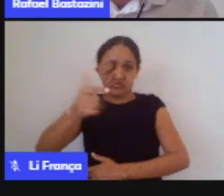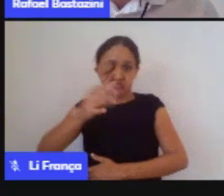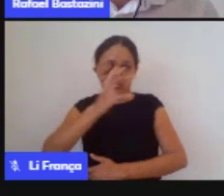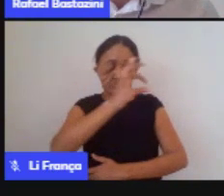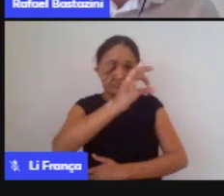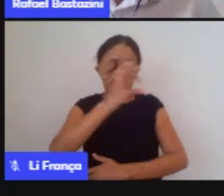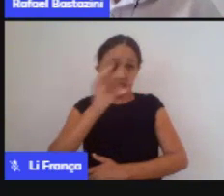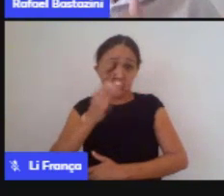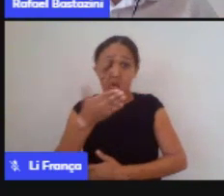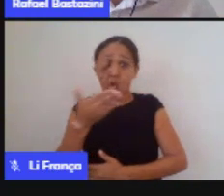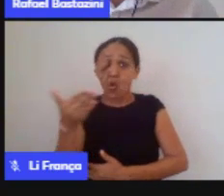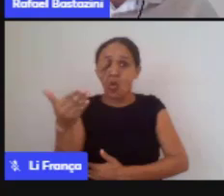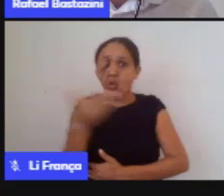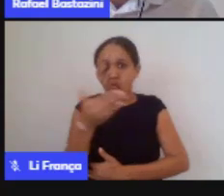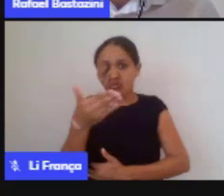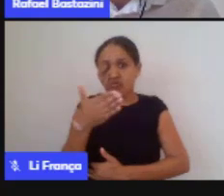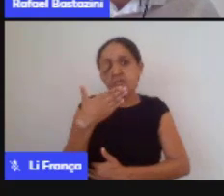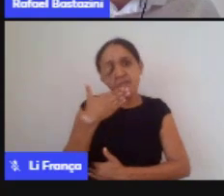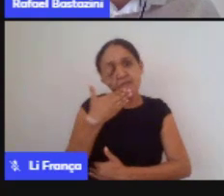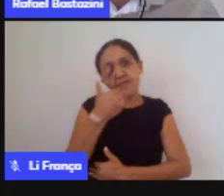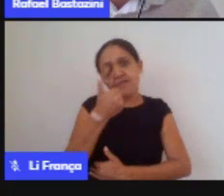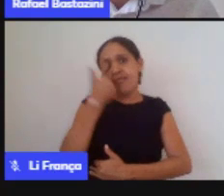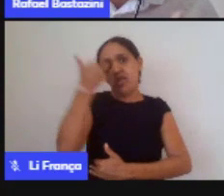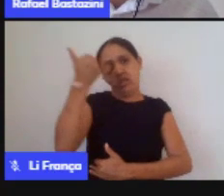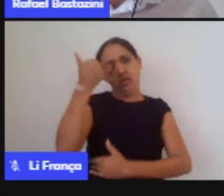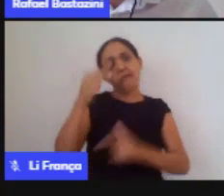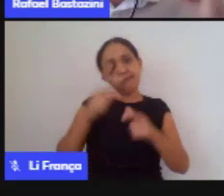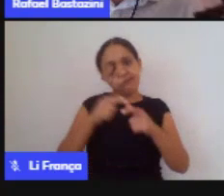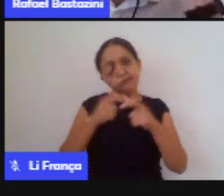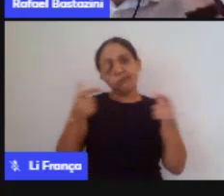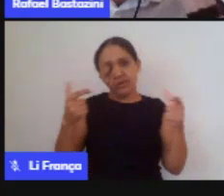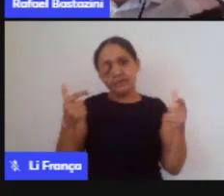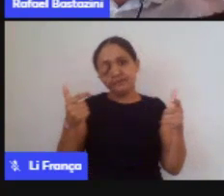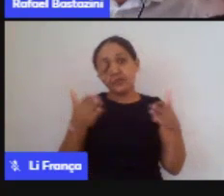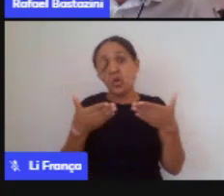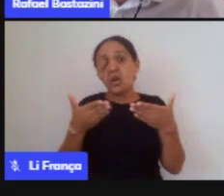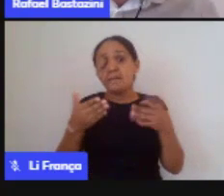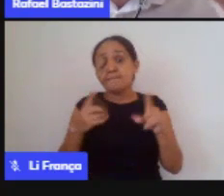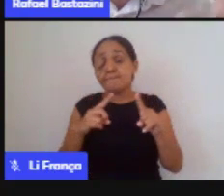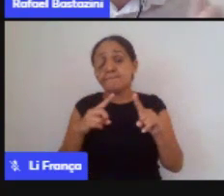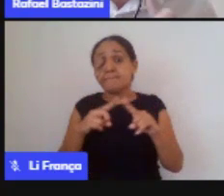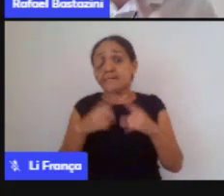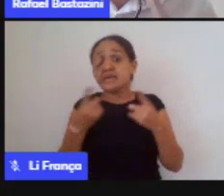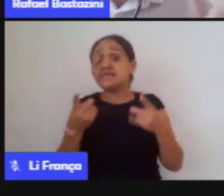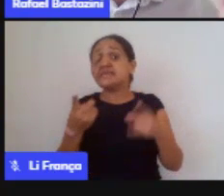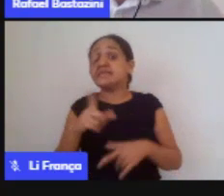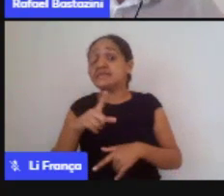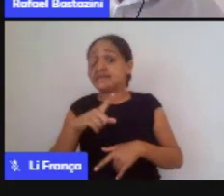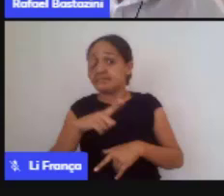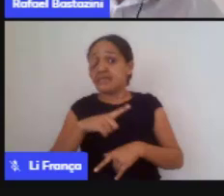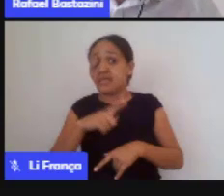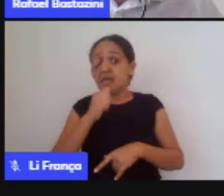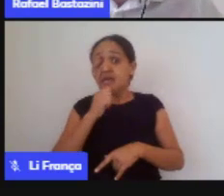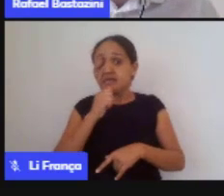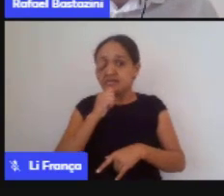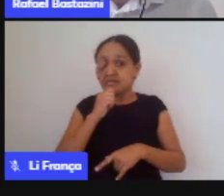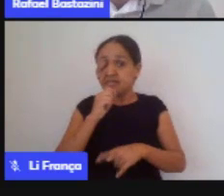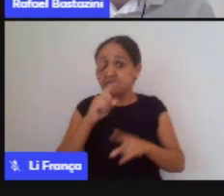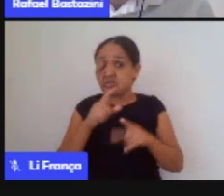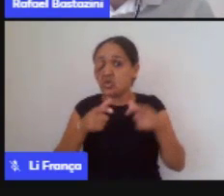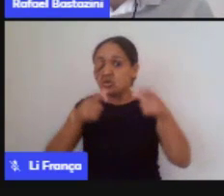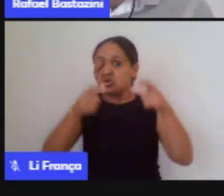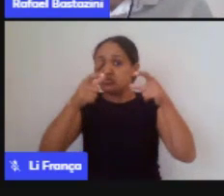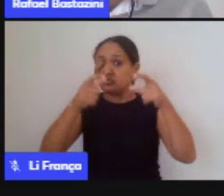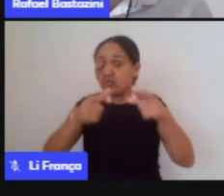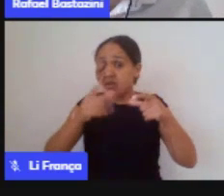esse número é muito maior, mas inclusive há problemas também em relação à pavimentação, sobretudo nas áreas mais